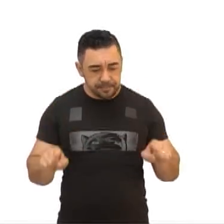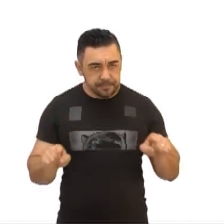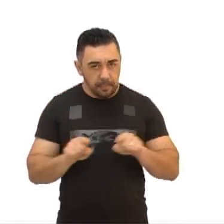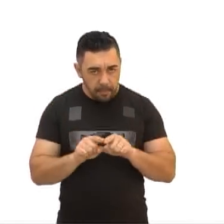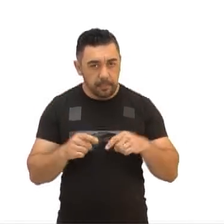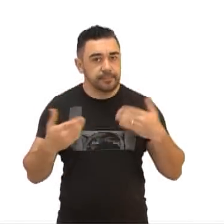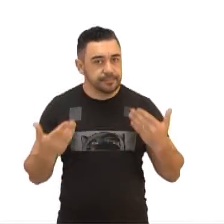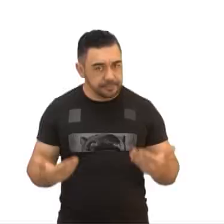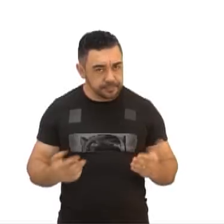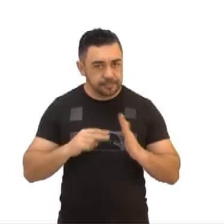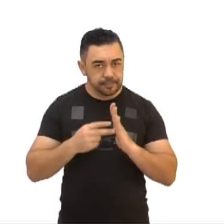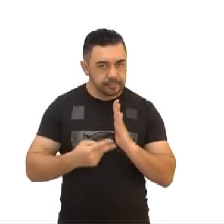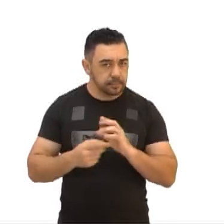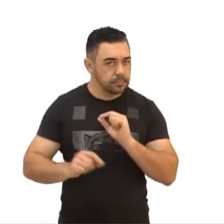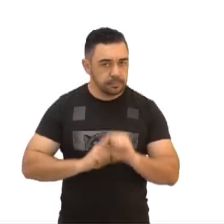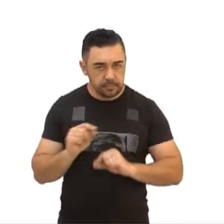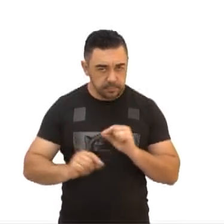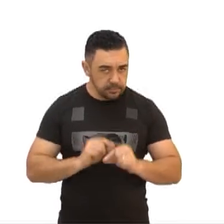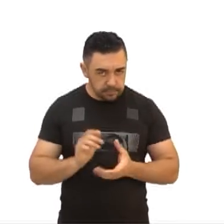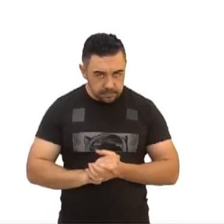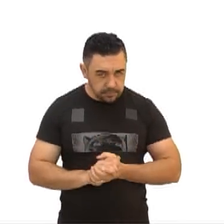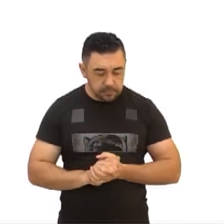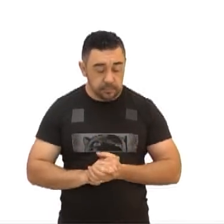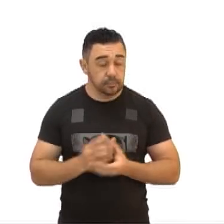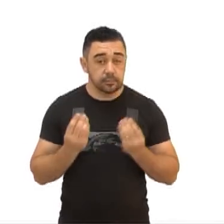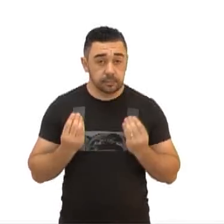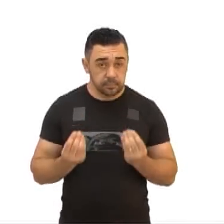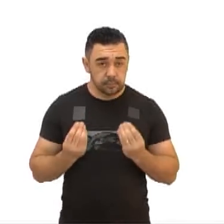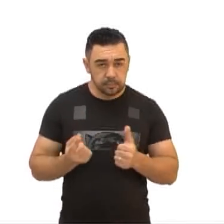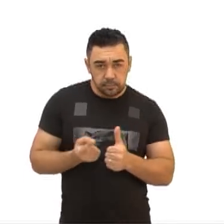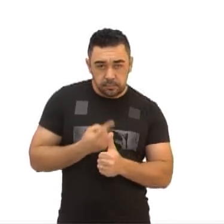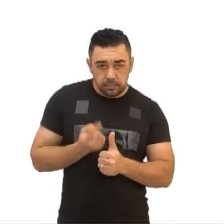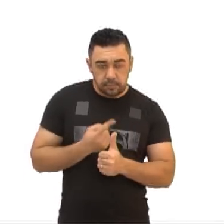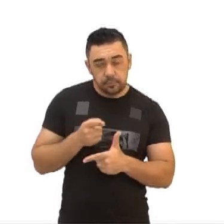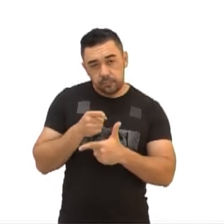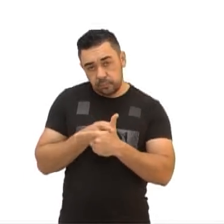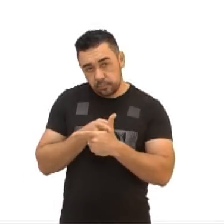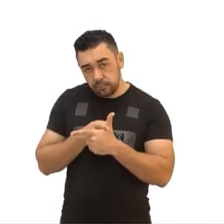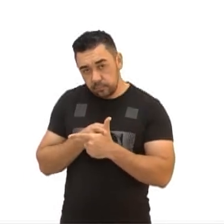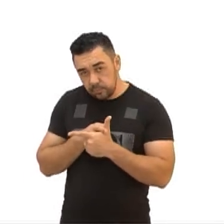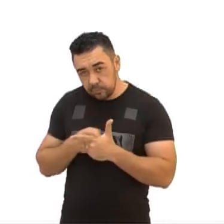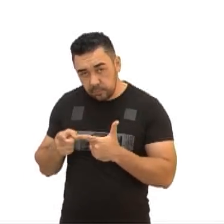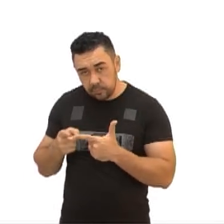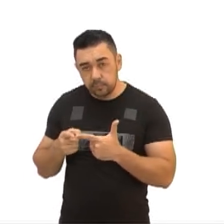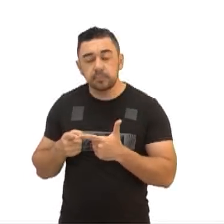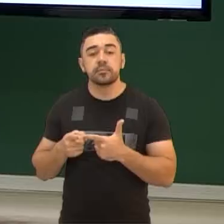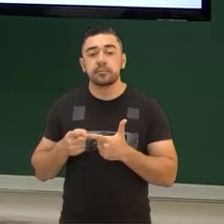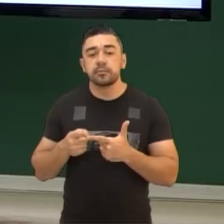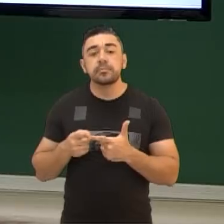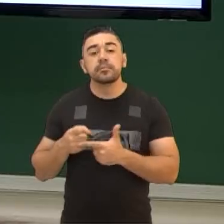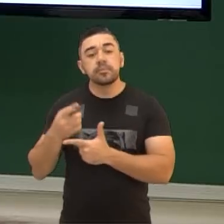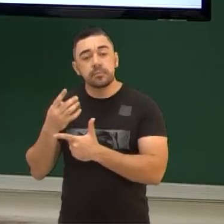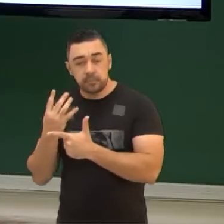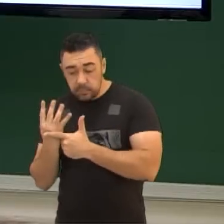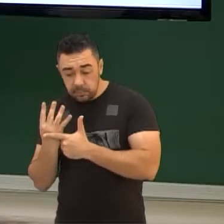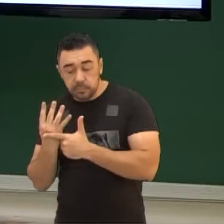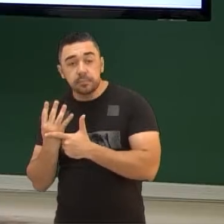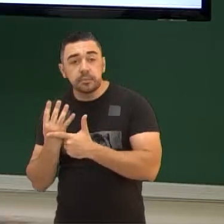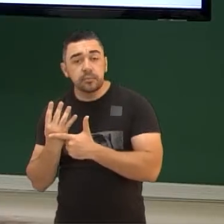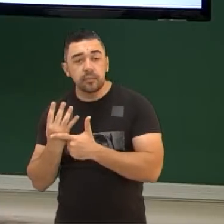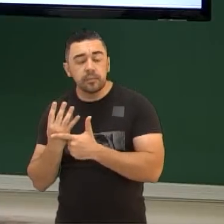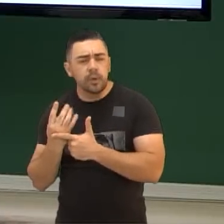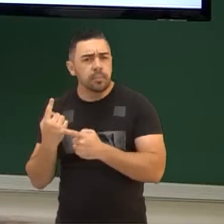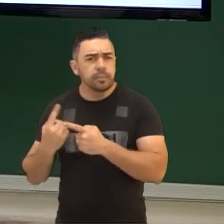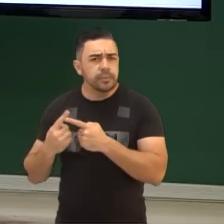pessoal? Então, o que nós temos que fazer primeiro? Dividir esse perímetro, tá? Por 4. Ah, mas por que